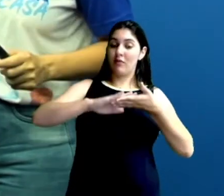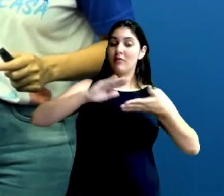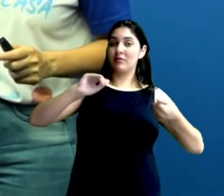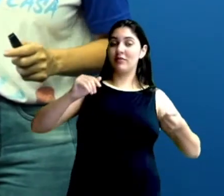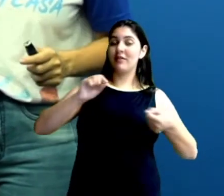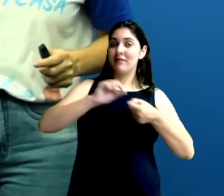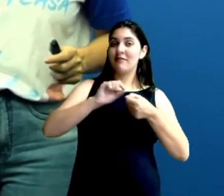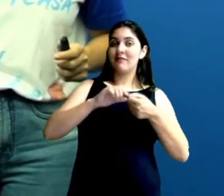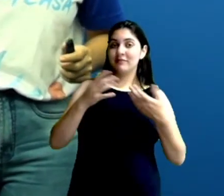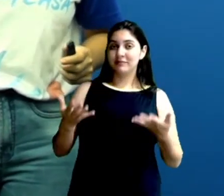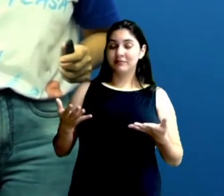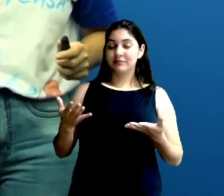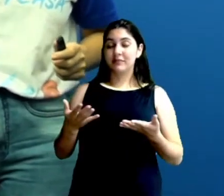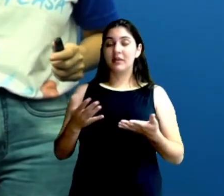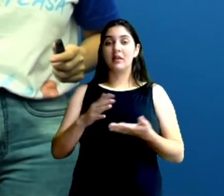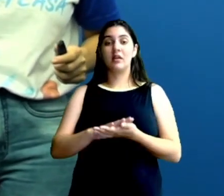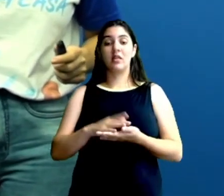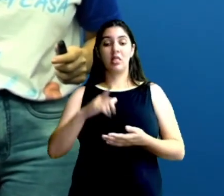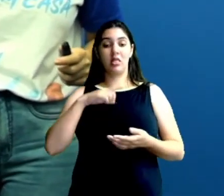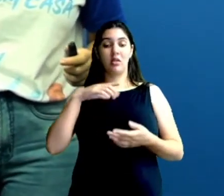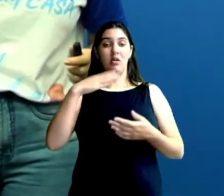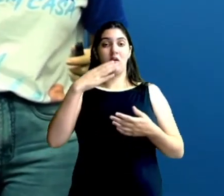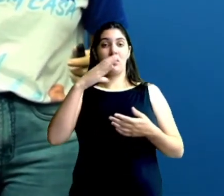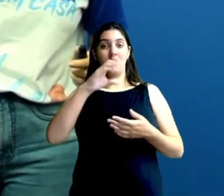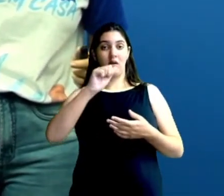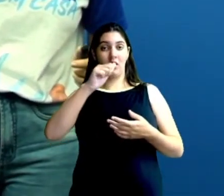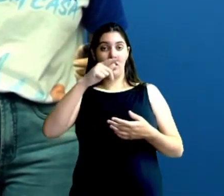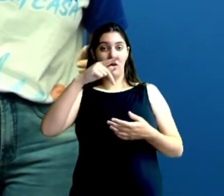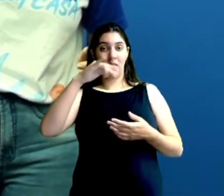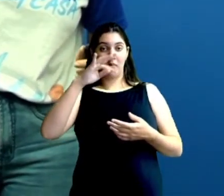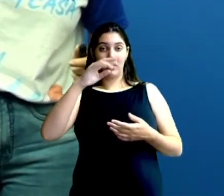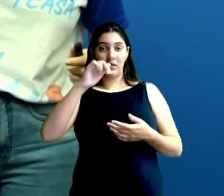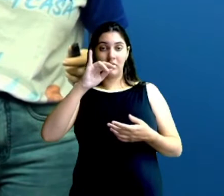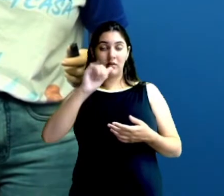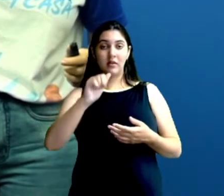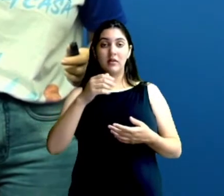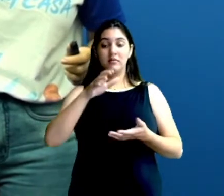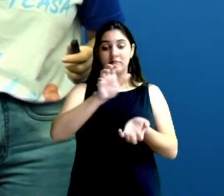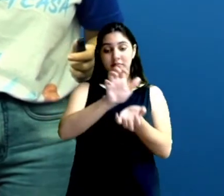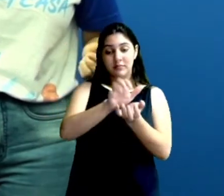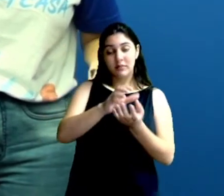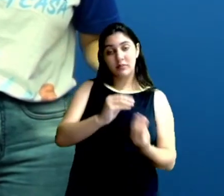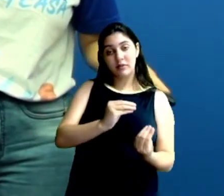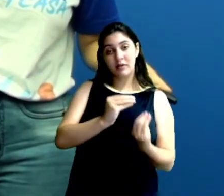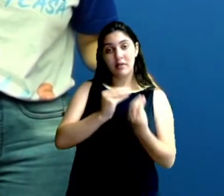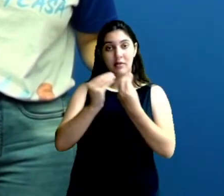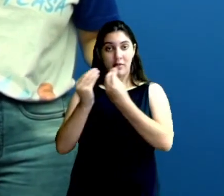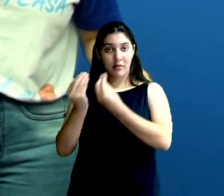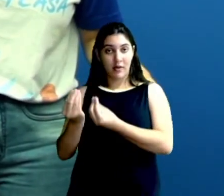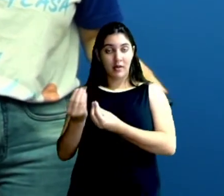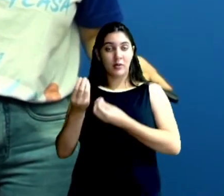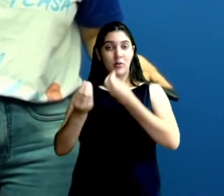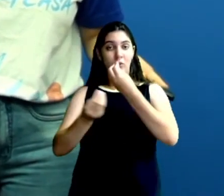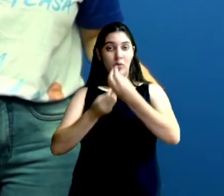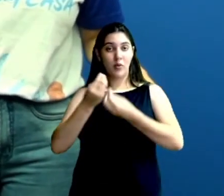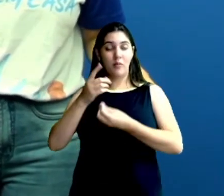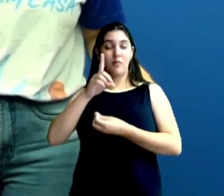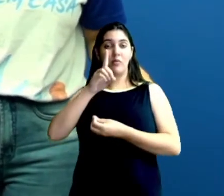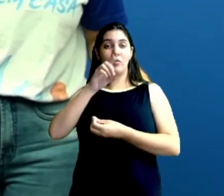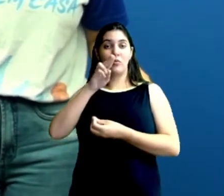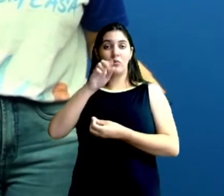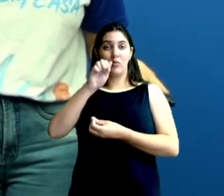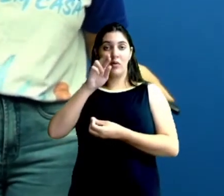né? Então, a capitania de Pernambuco, ela é doada como uma capitania para